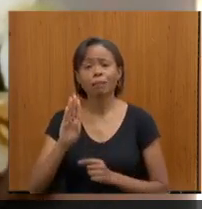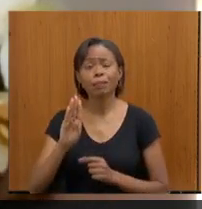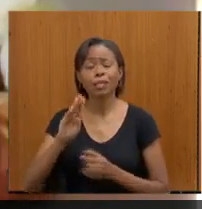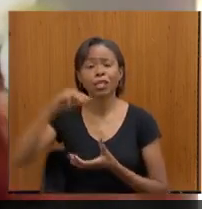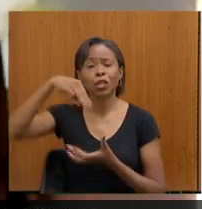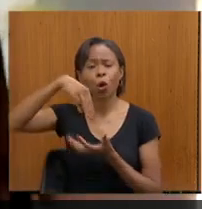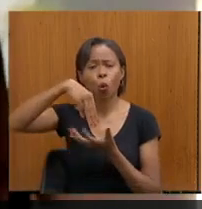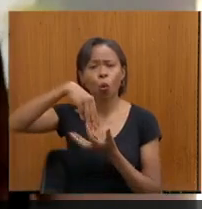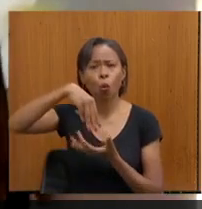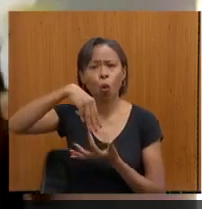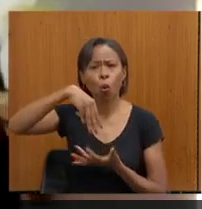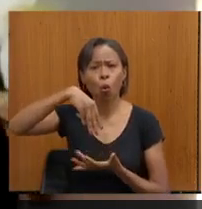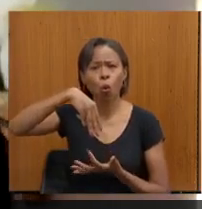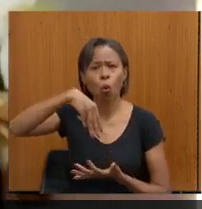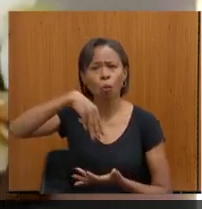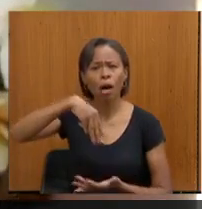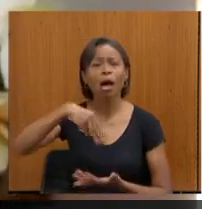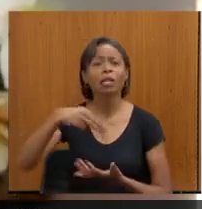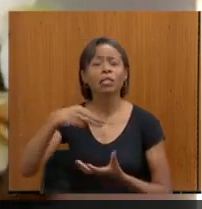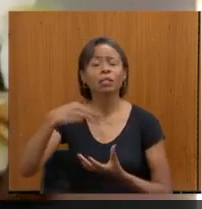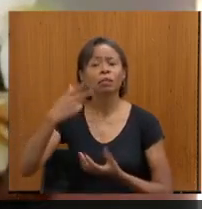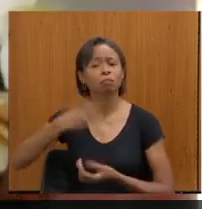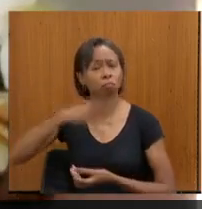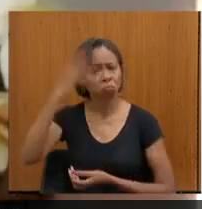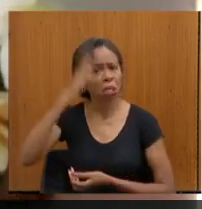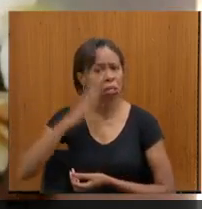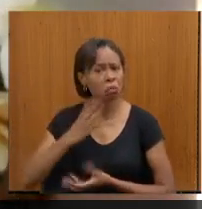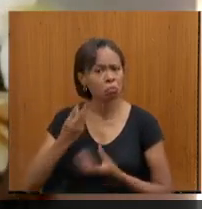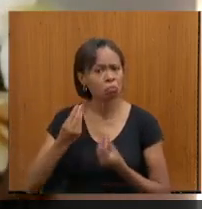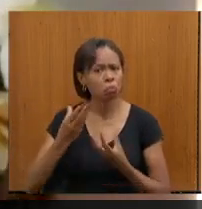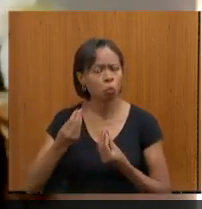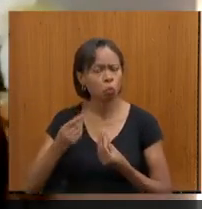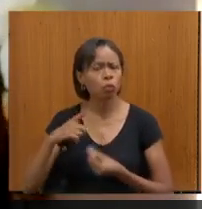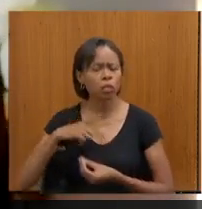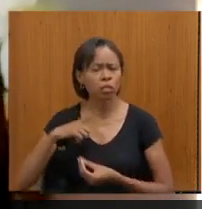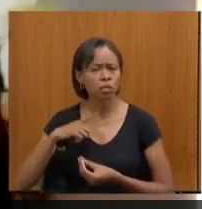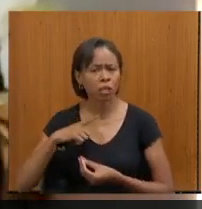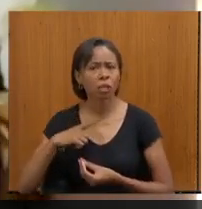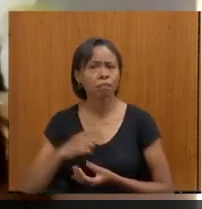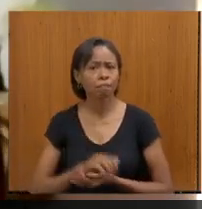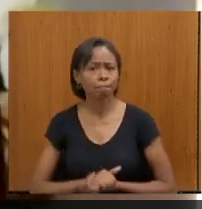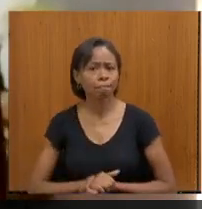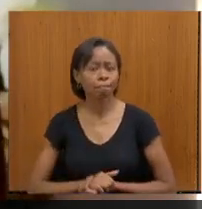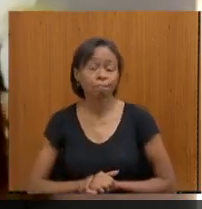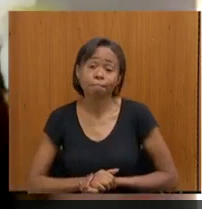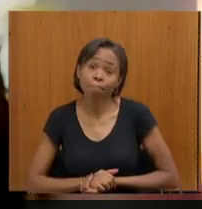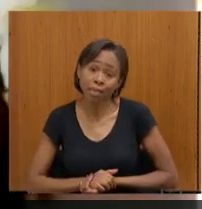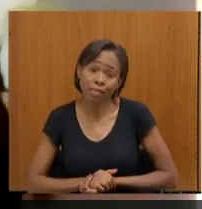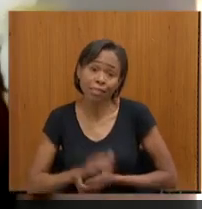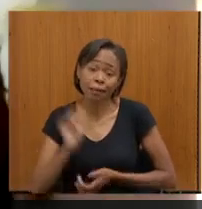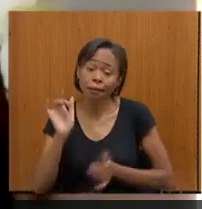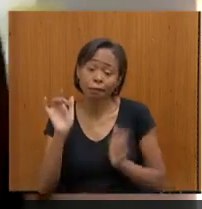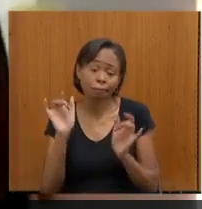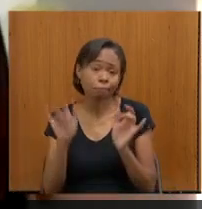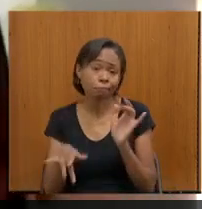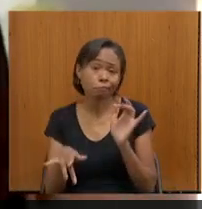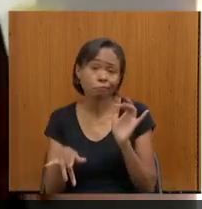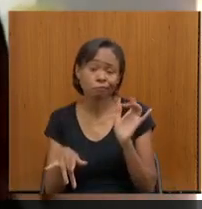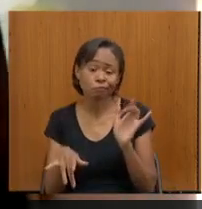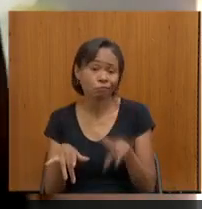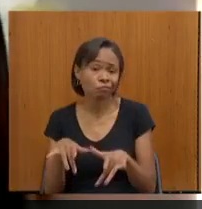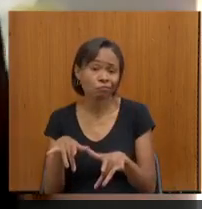tem tanta biomassa do Brasil como eu falei com exceção de bagagem que desperdiçada queimado